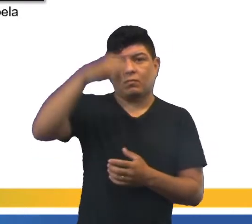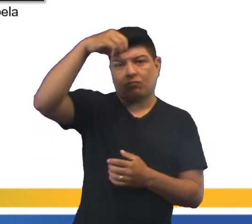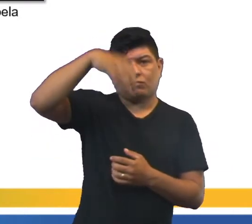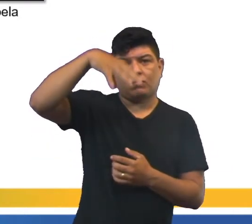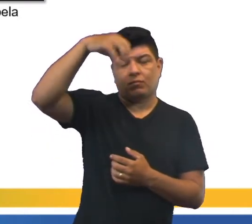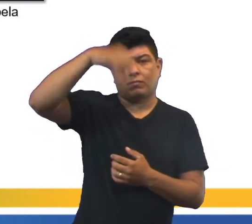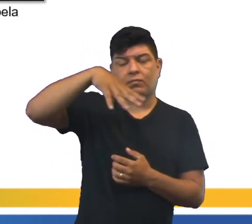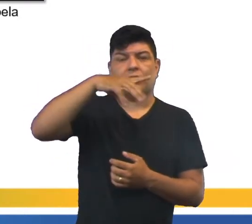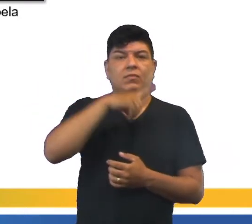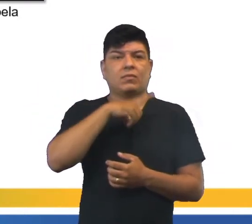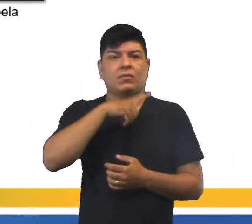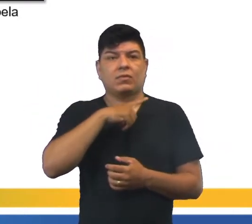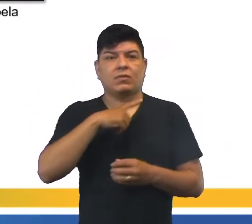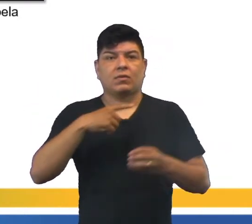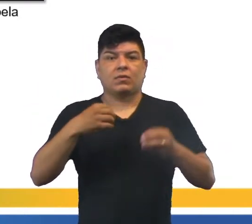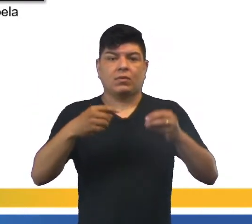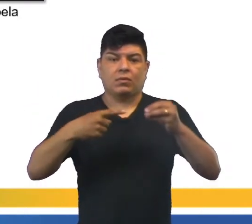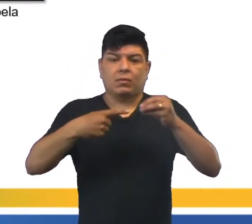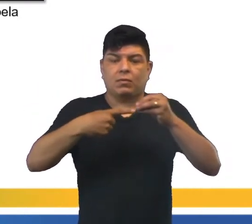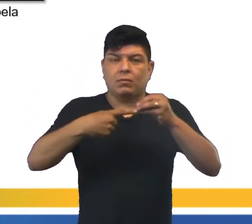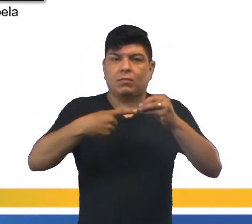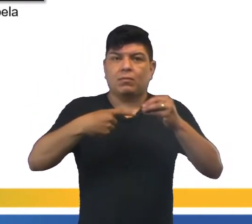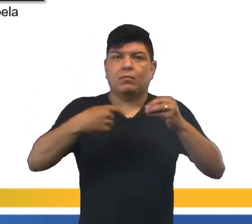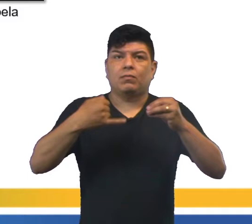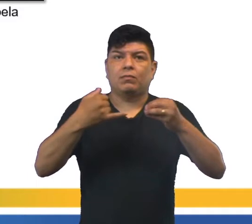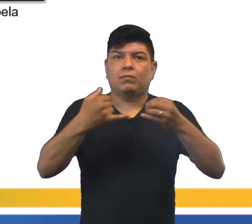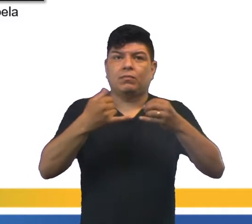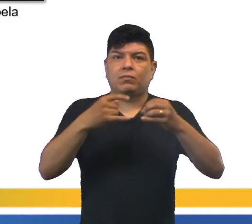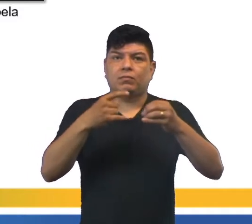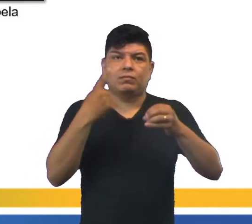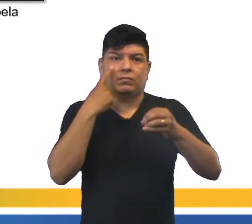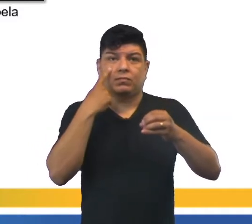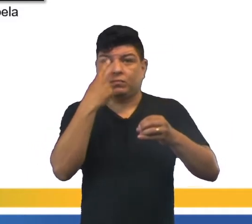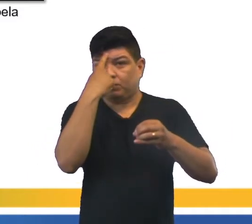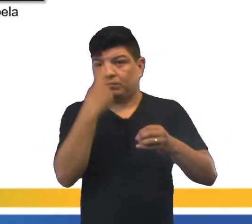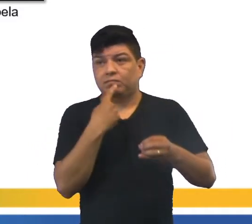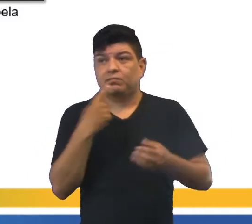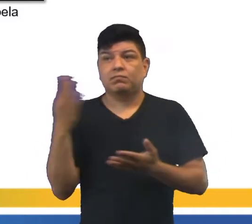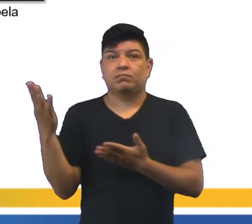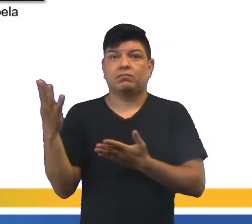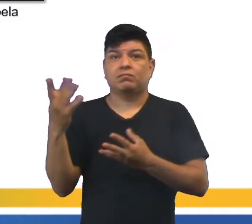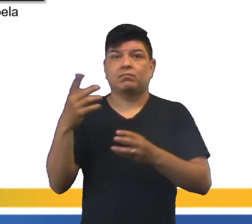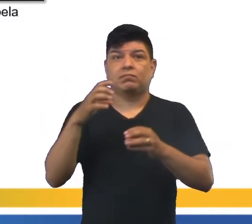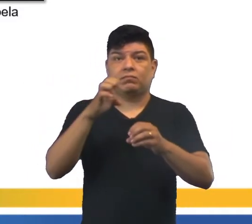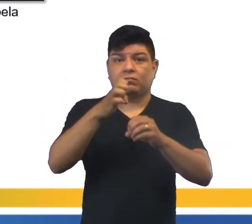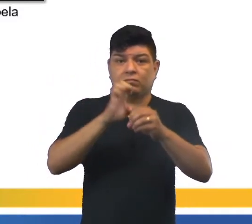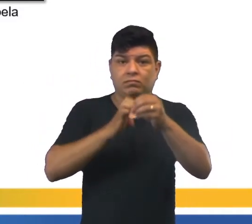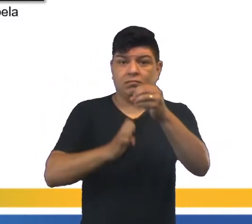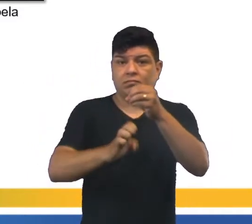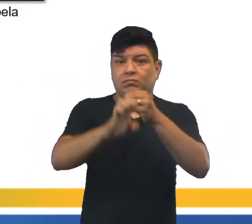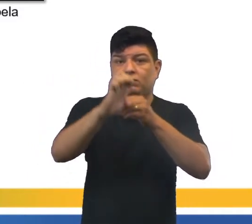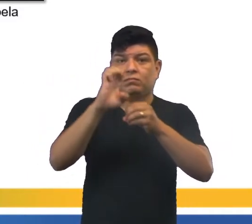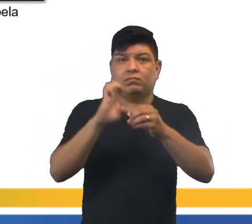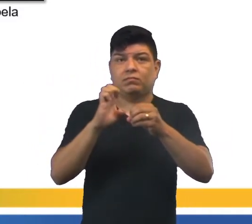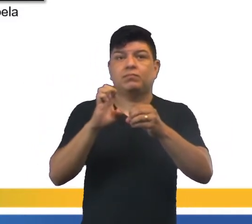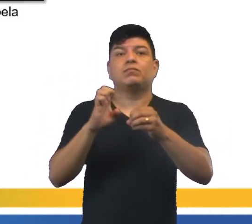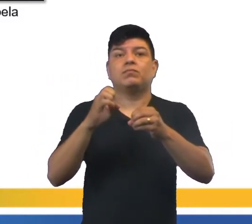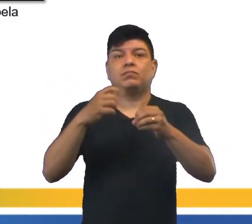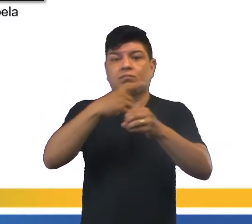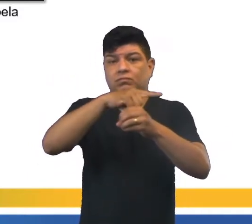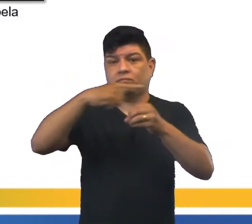né, onde tem uma pilha. Você percebe, né, olha o fluxo de elétrons que passa por esse circuito para